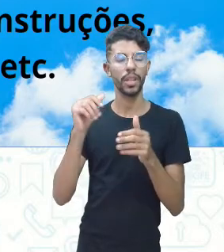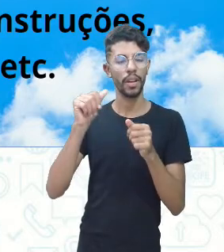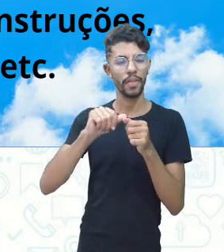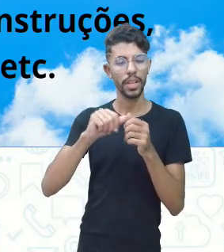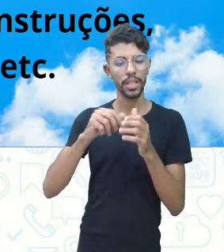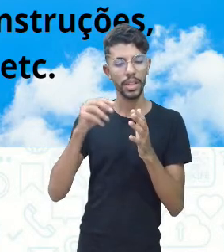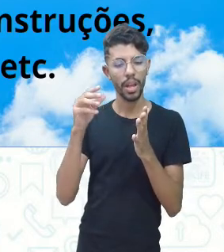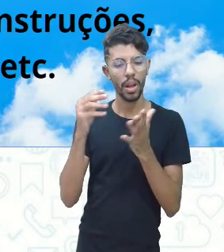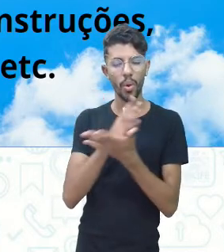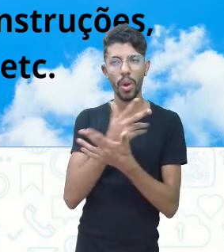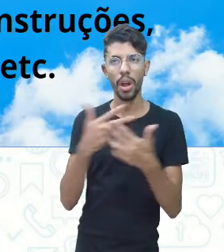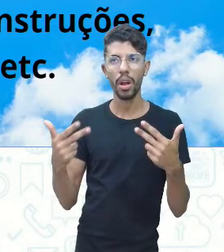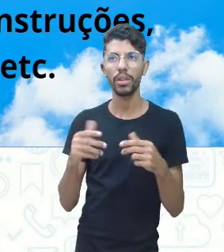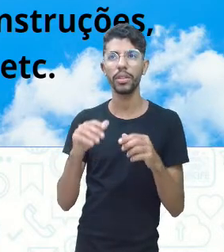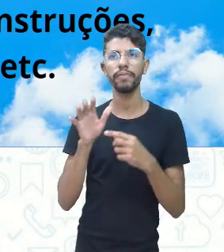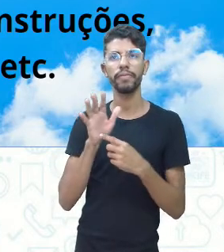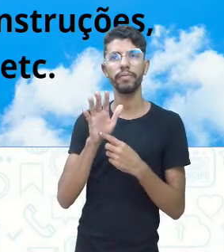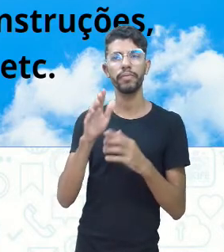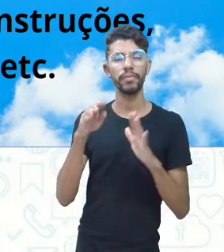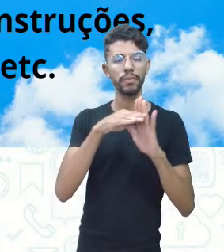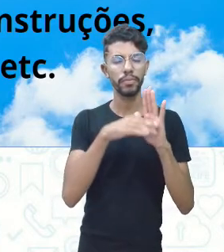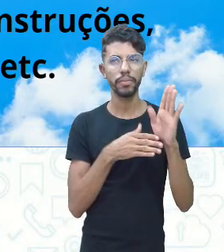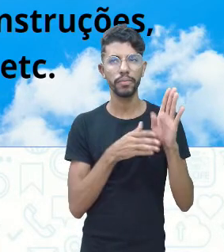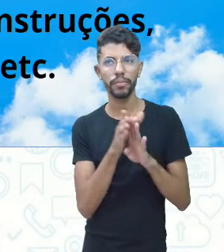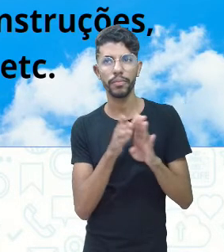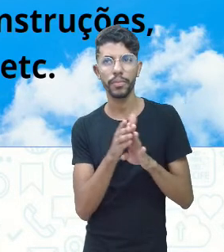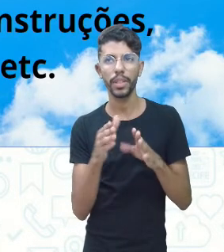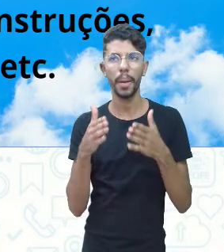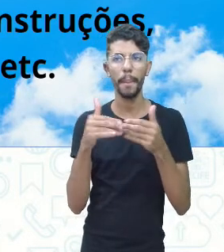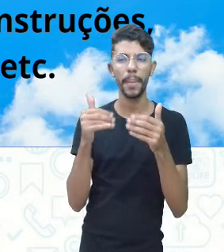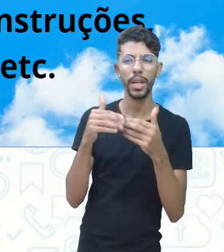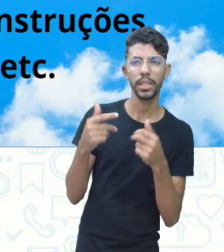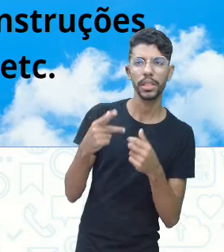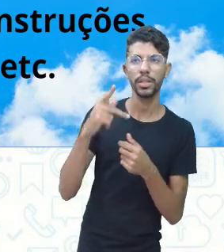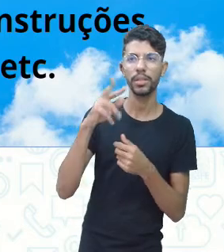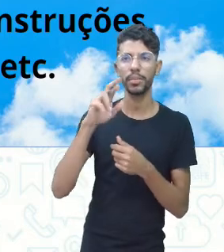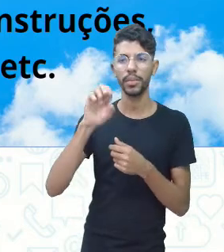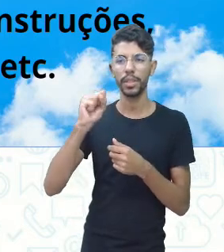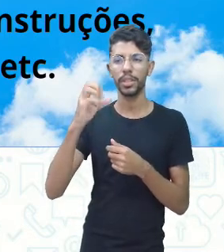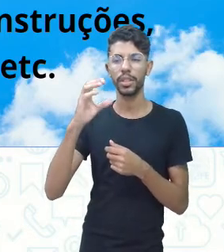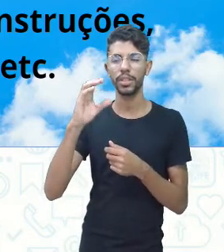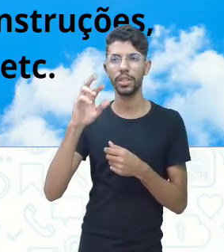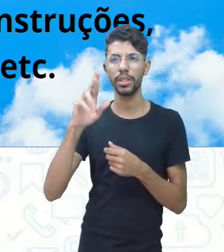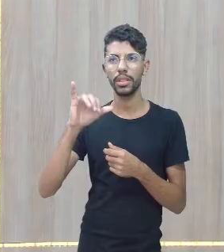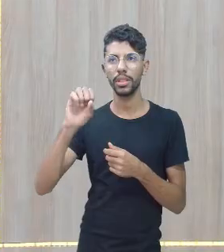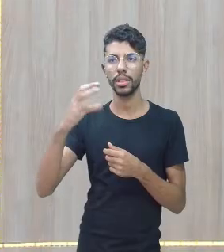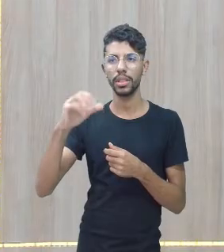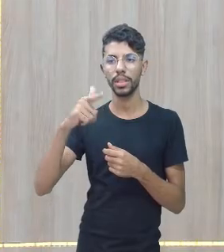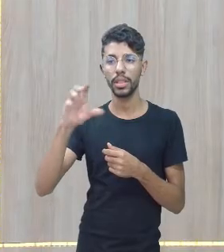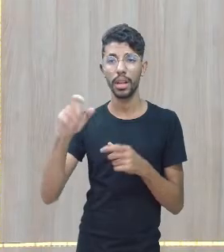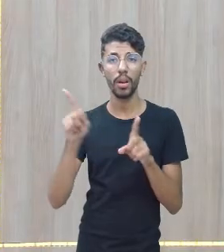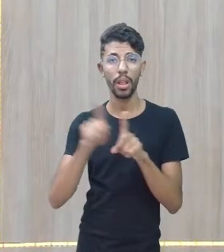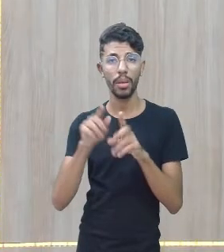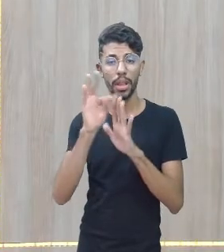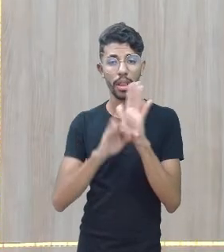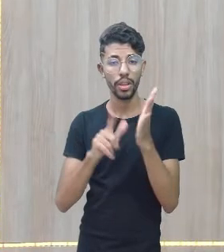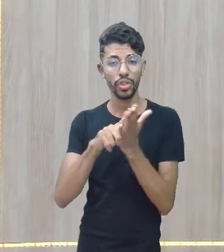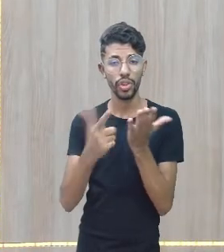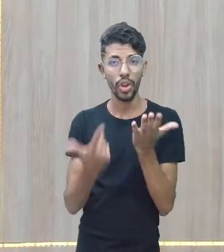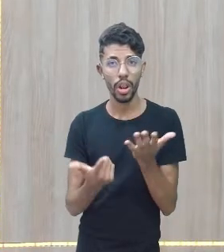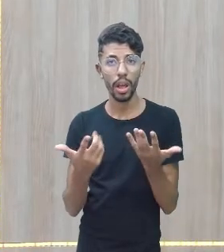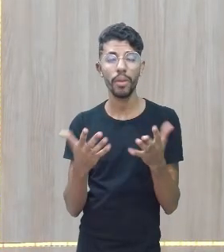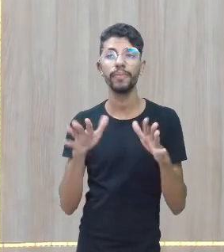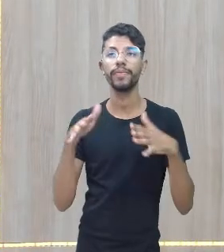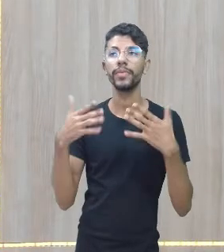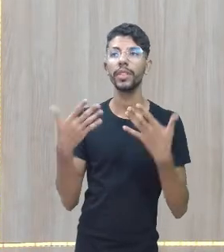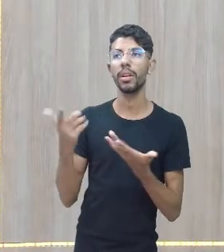é presente em manuais de instruções, pedidos, prescrições, textos jornalísticos também. Então, a gente tem aí